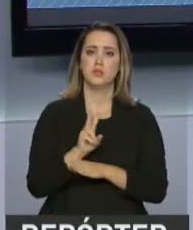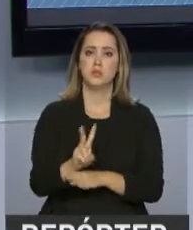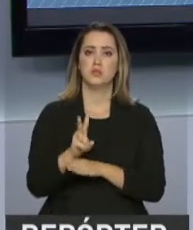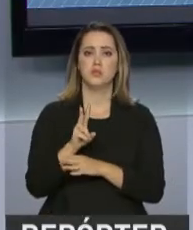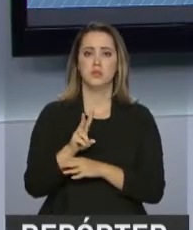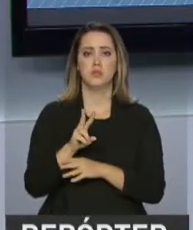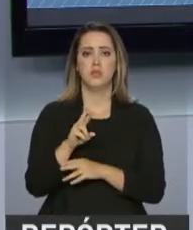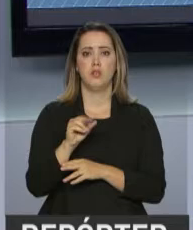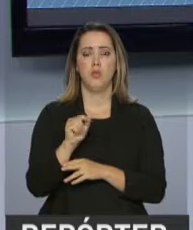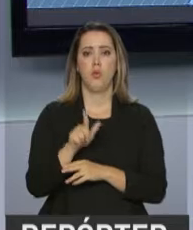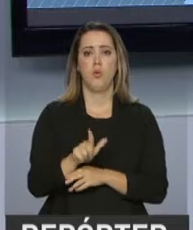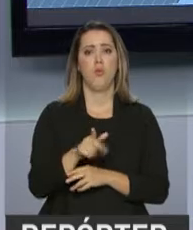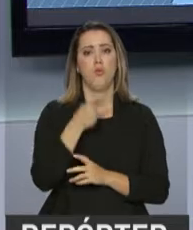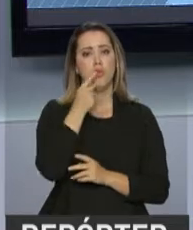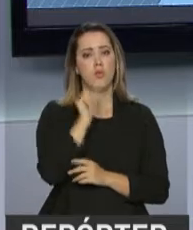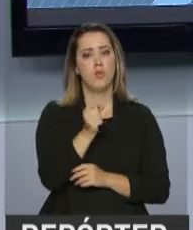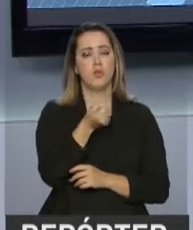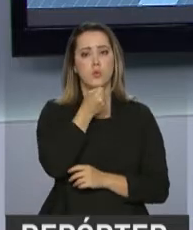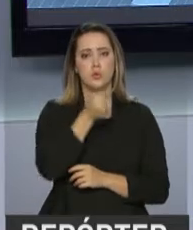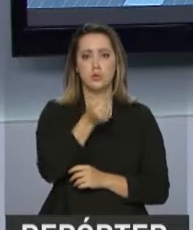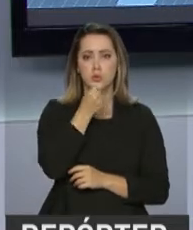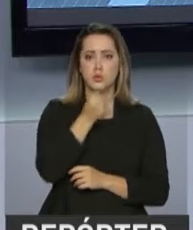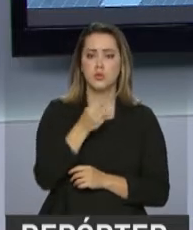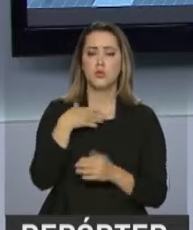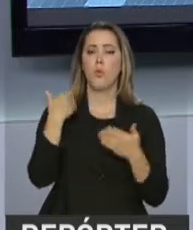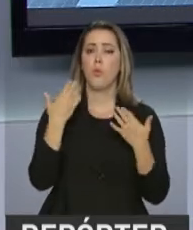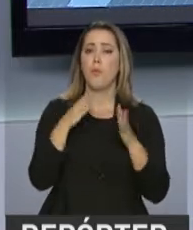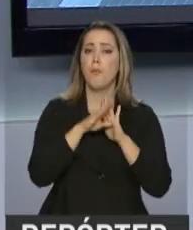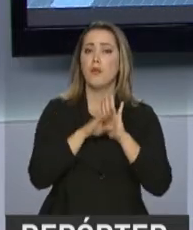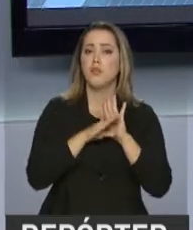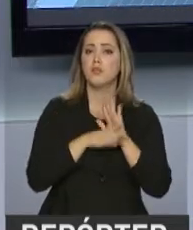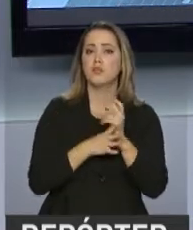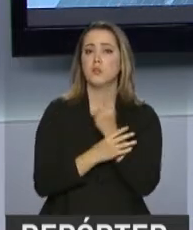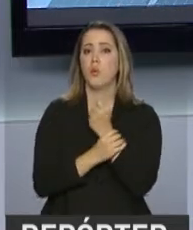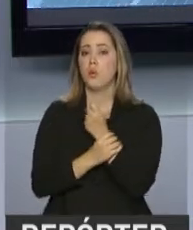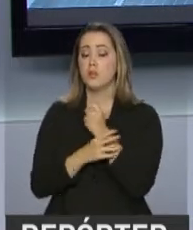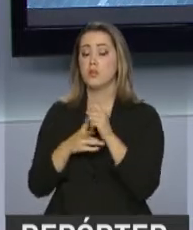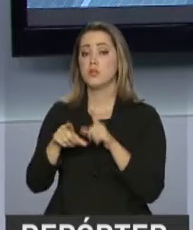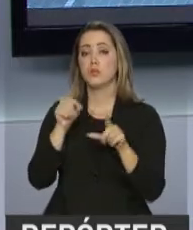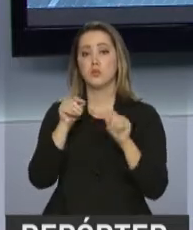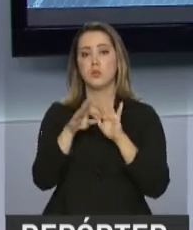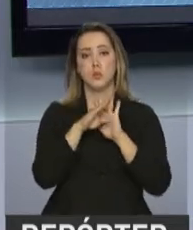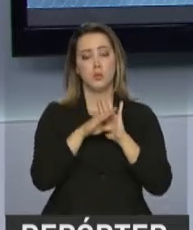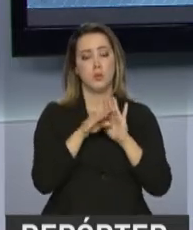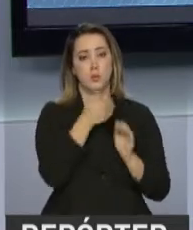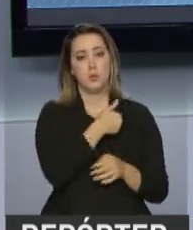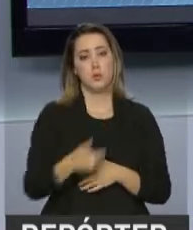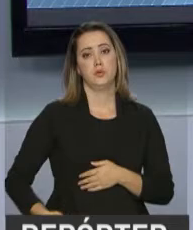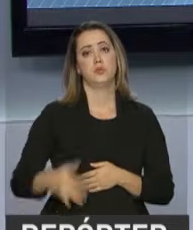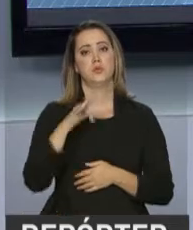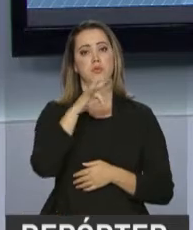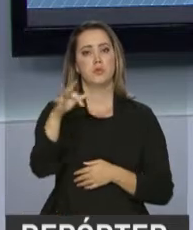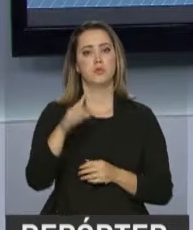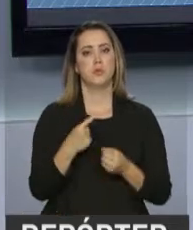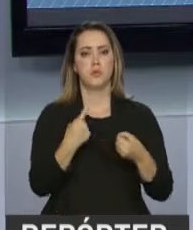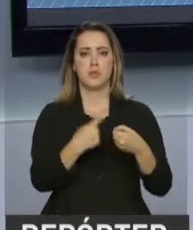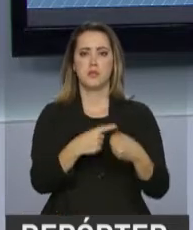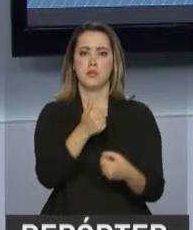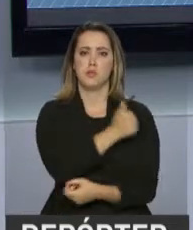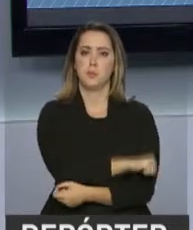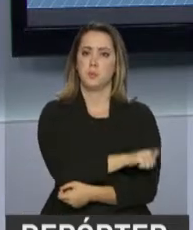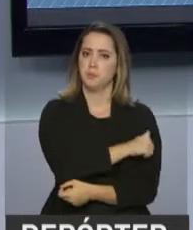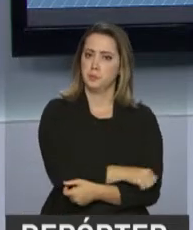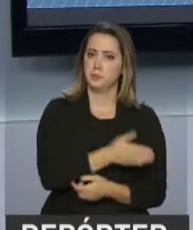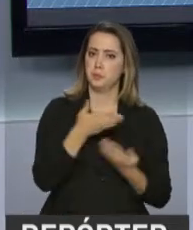Defesa, Raul Jungmann, falou com jornalistas sobre o Plano Nacional de Segurança definido pelo governo federal para o município do Rio de